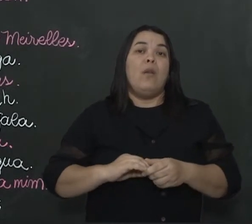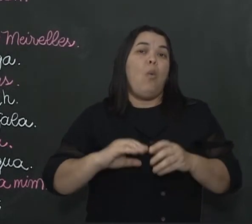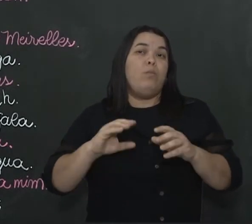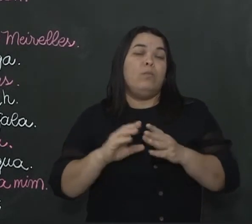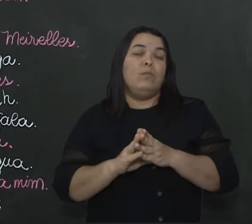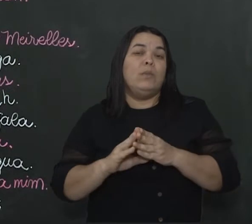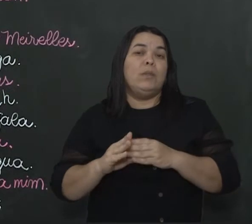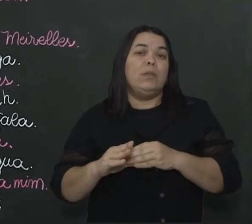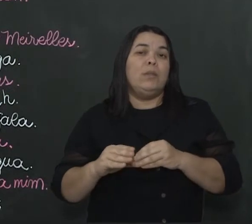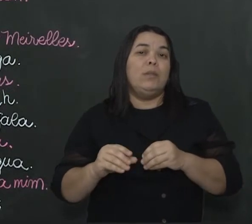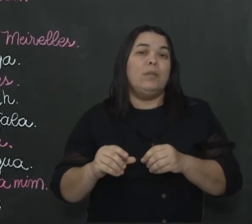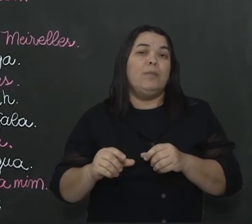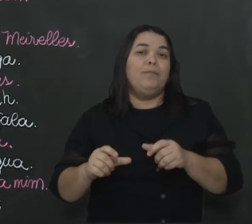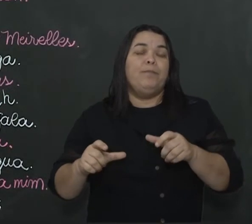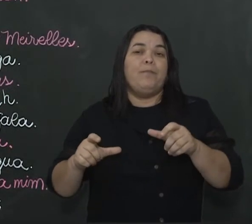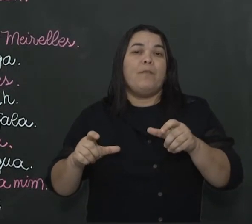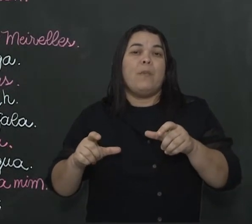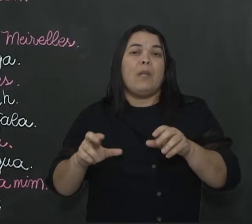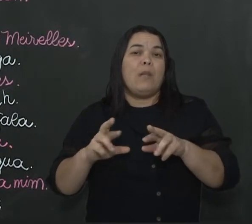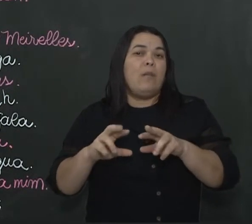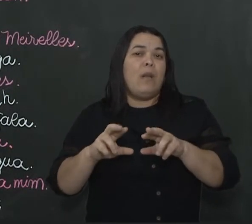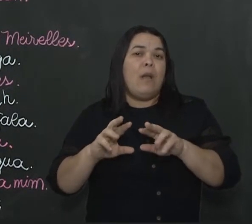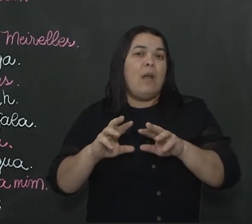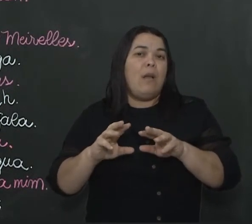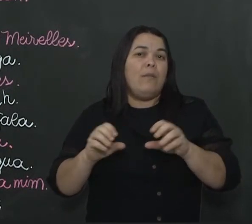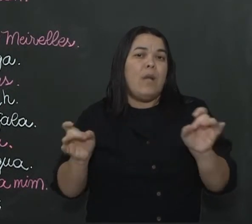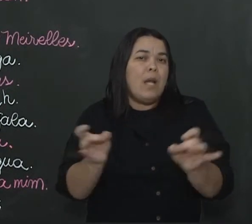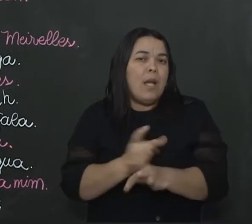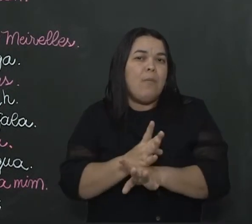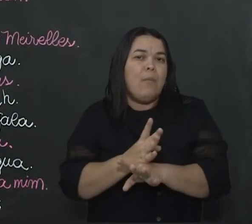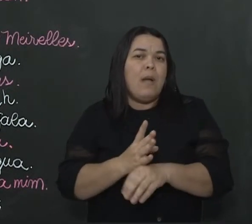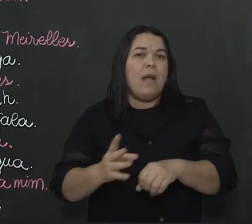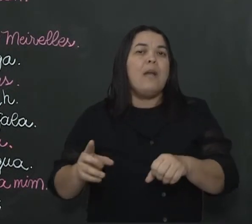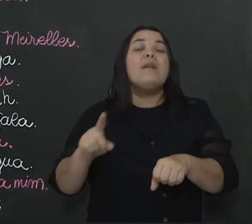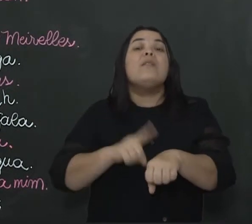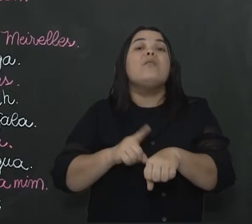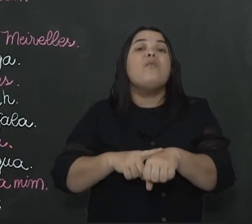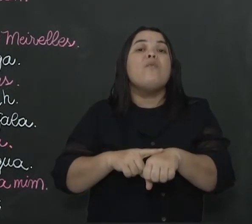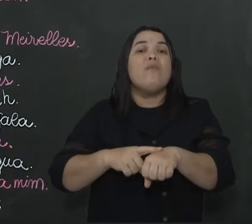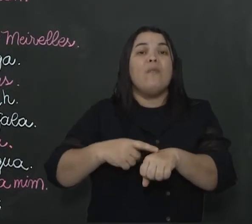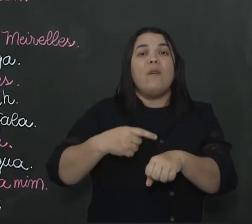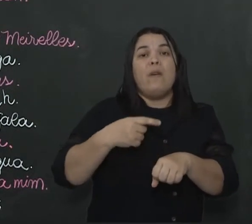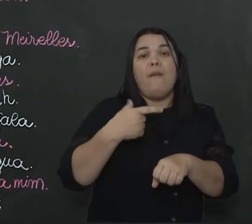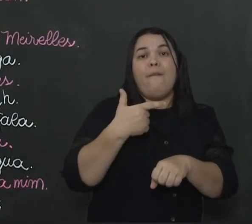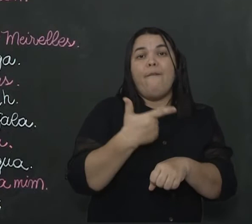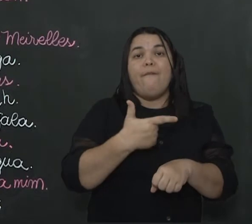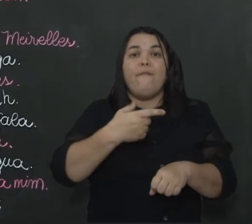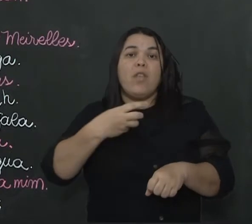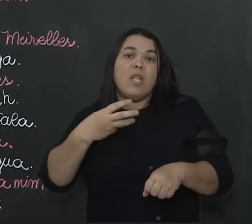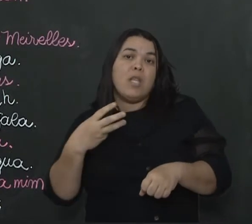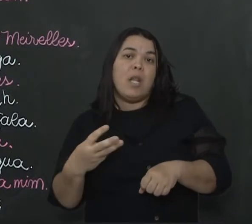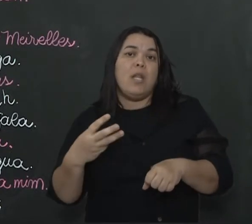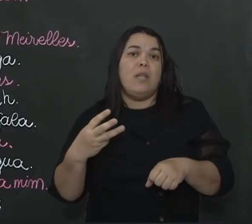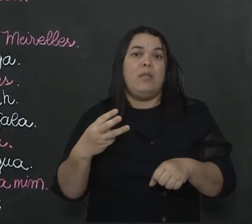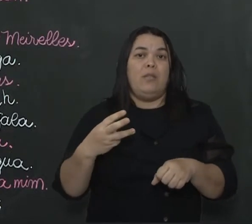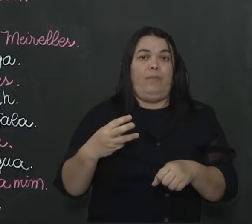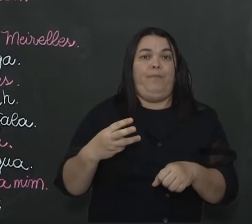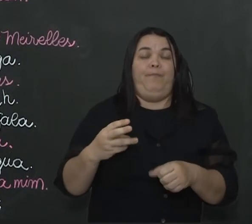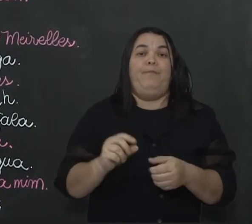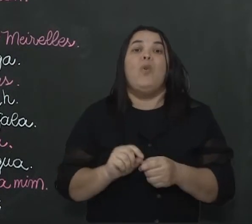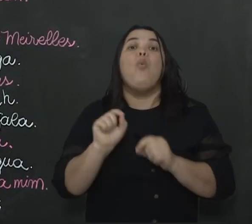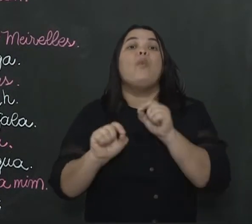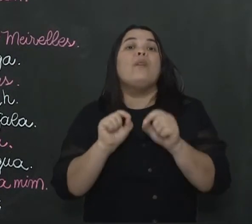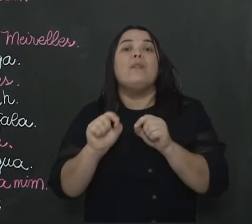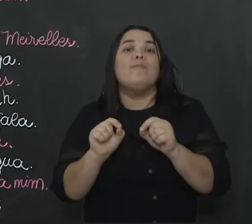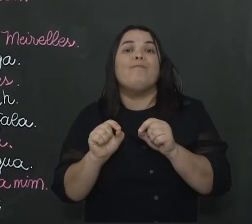hora, quase sempre com a ocorrência da crase, o acento indicativo da crase. Às 23h30, pego